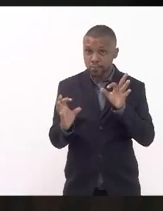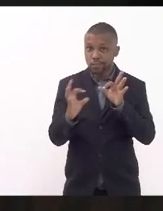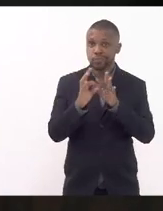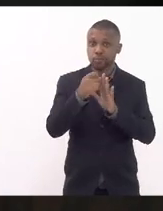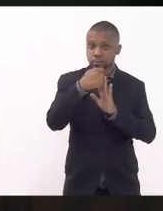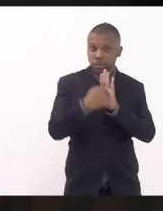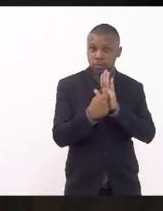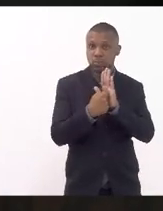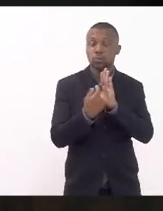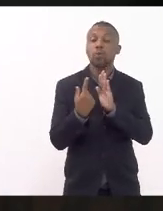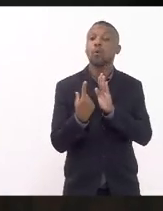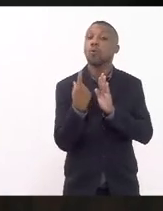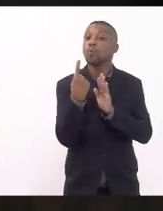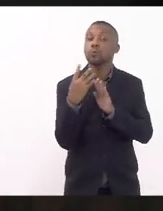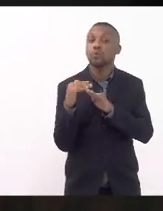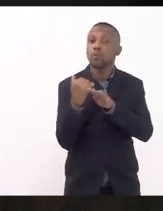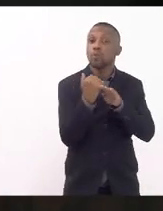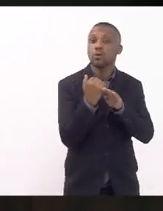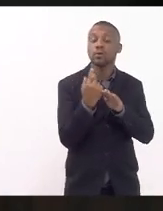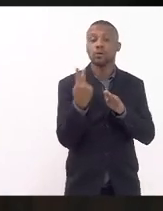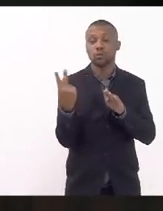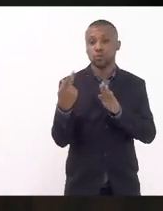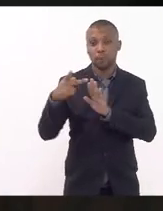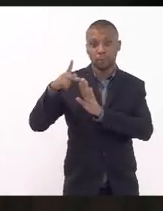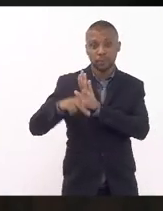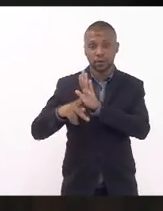texto os dois projetos.